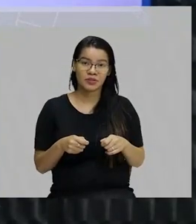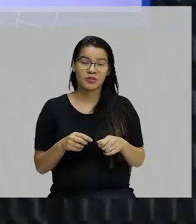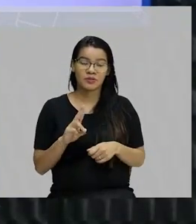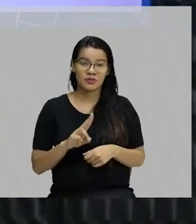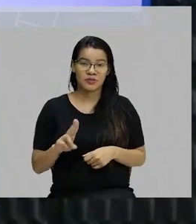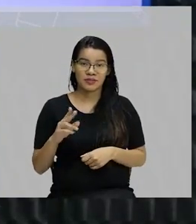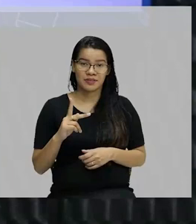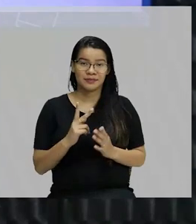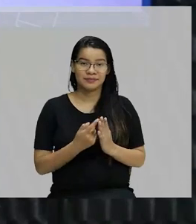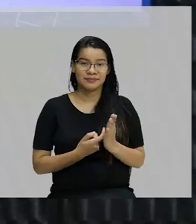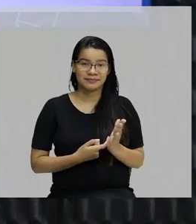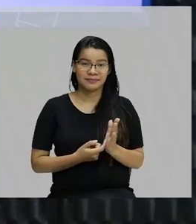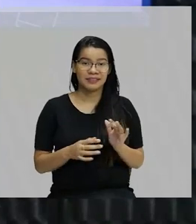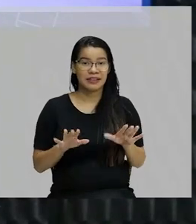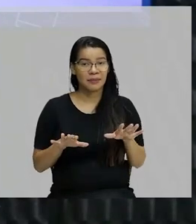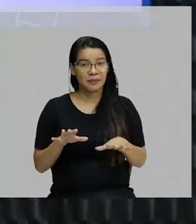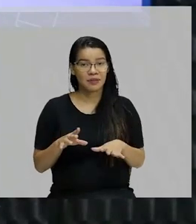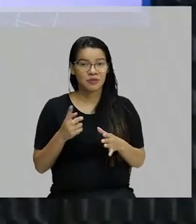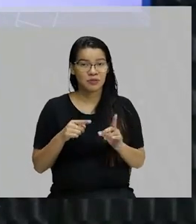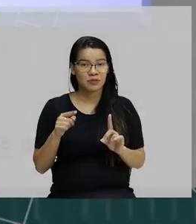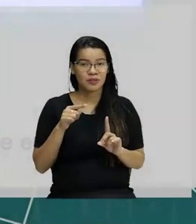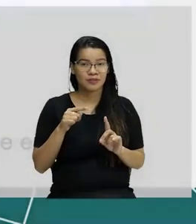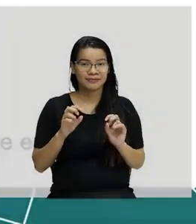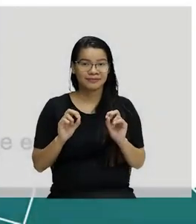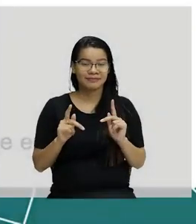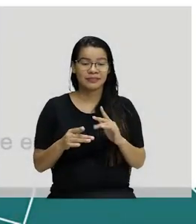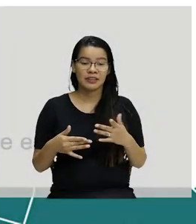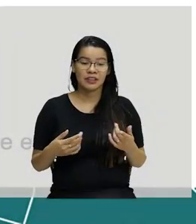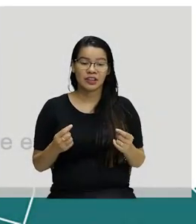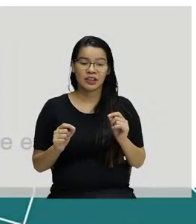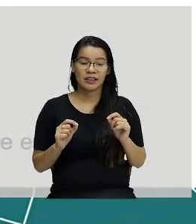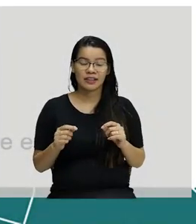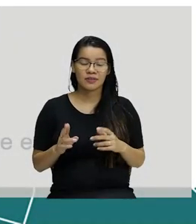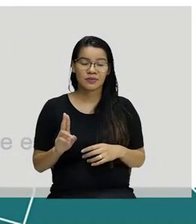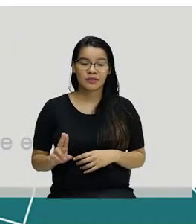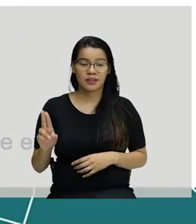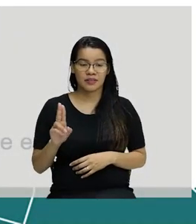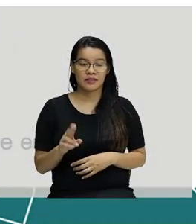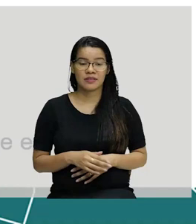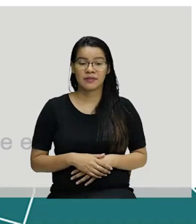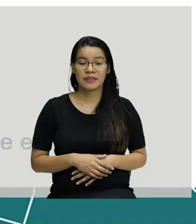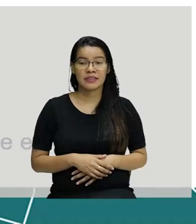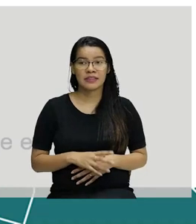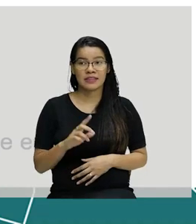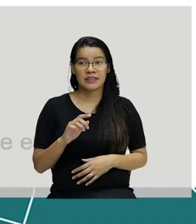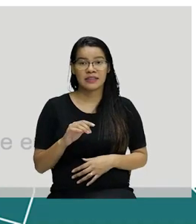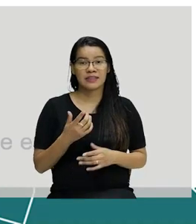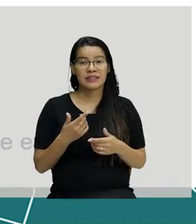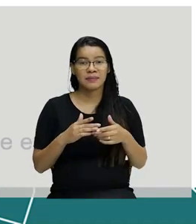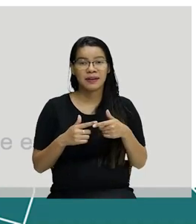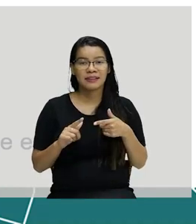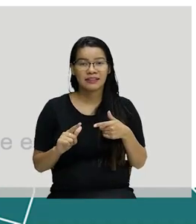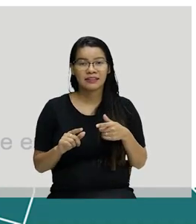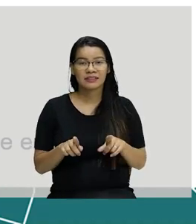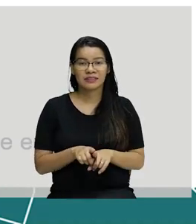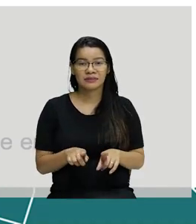objetivo Então vamos ver para que que serve o ponto e vírgula serve para separar itens enumerados é a acho que a utilização